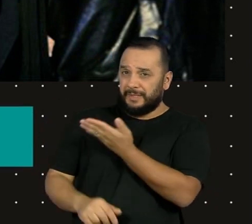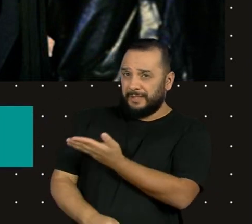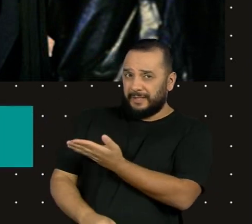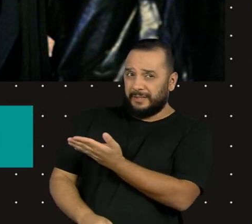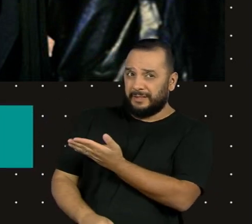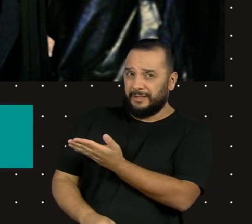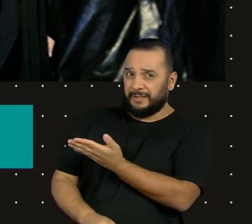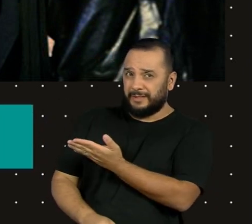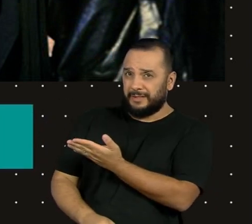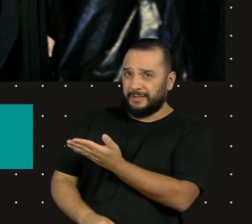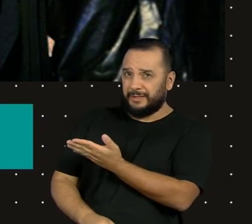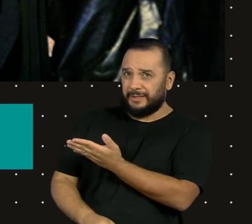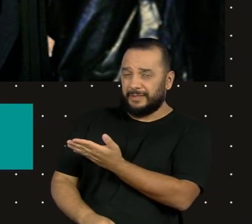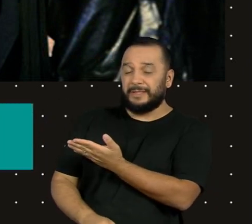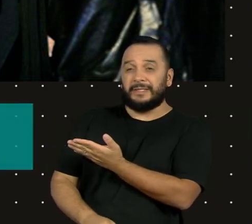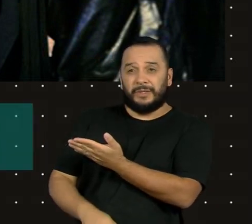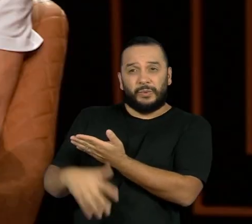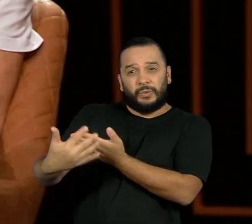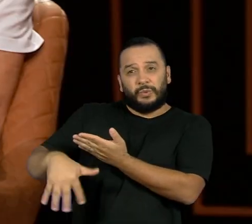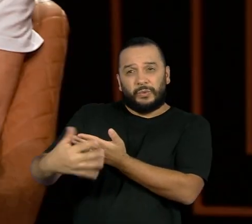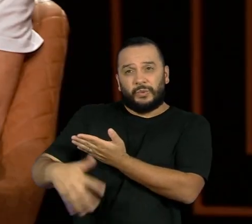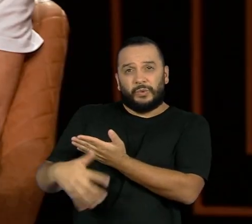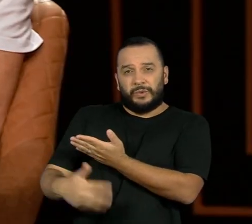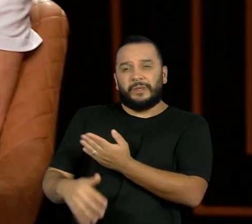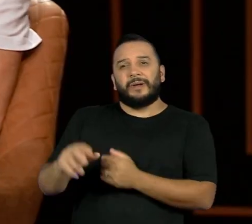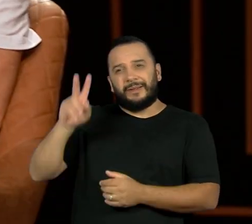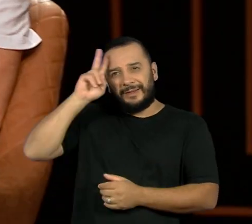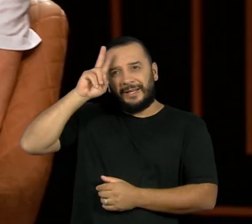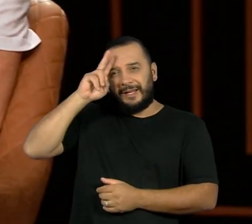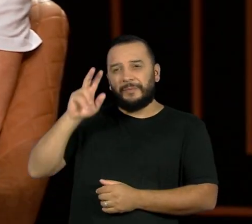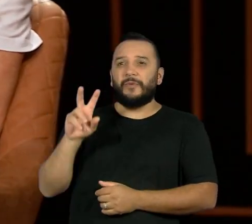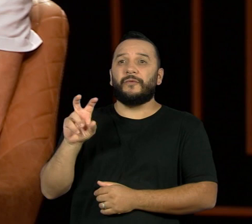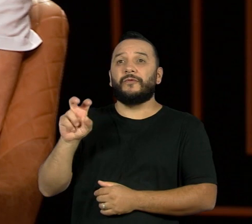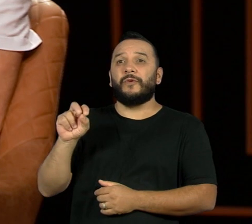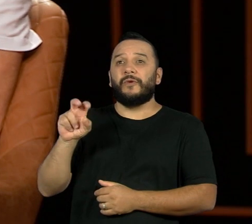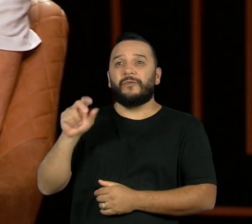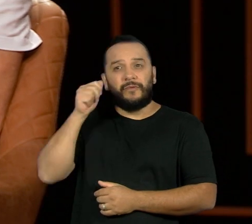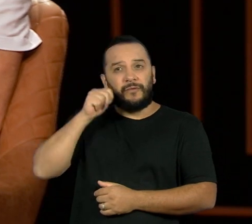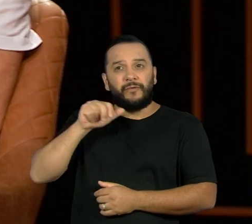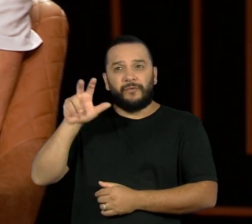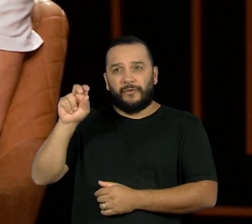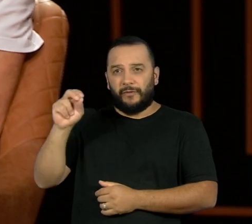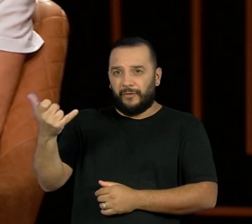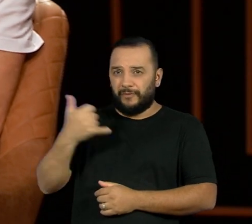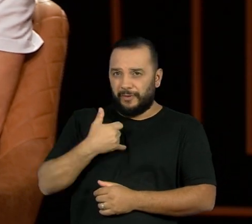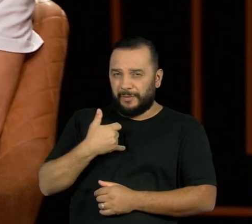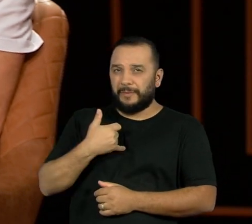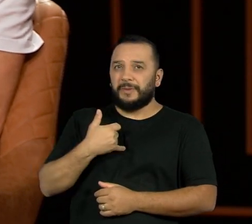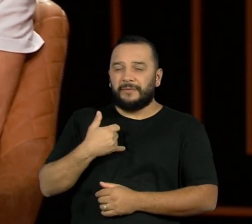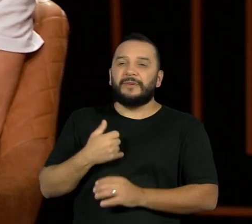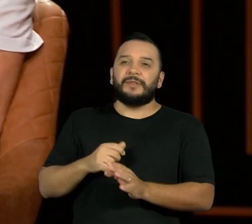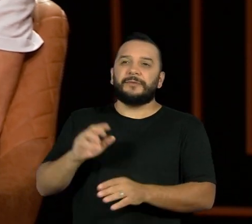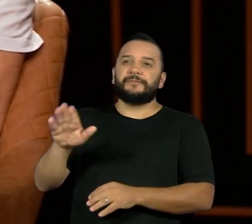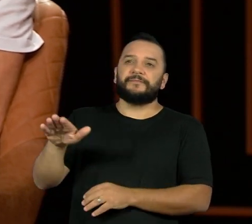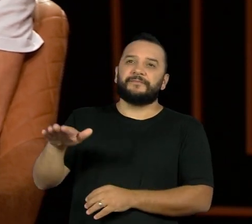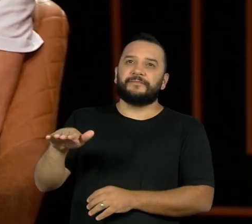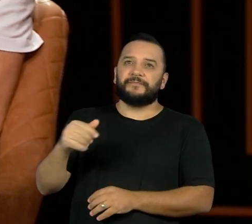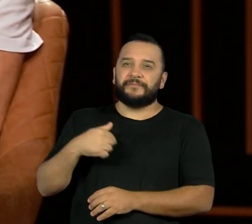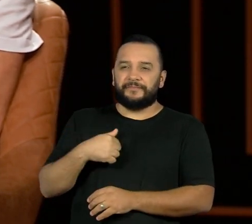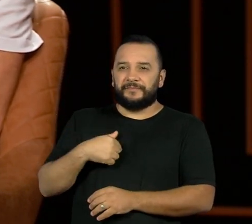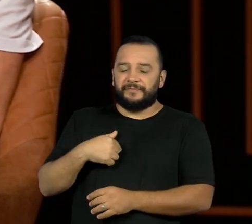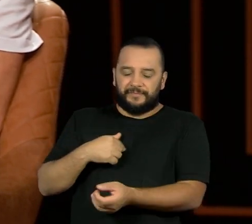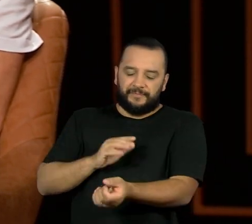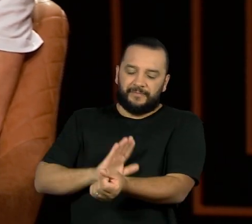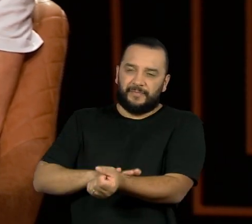avó, que dizia assim para mim, filha, ela morreu falando caipira, libanesa, né? Sangue não vira água,